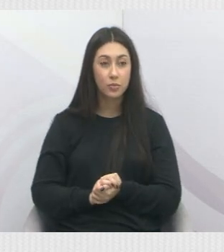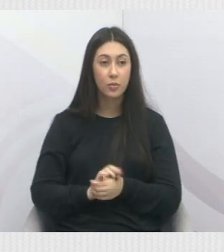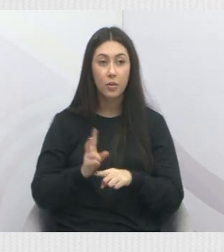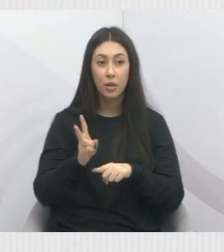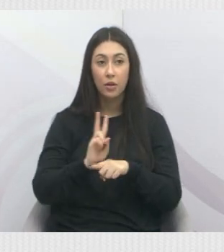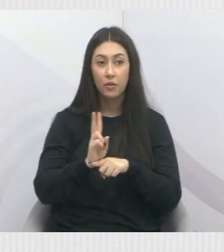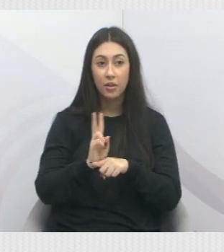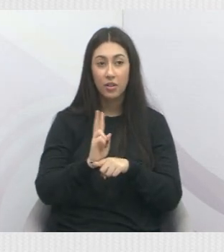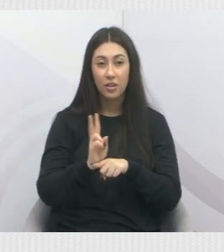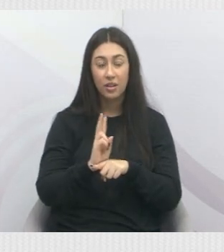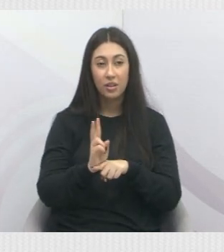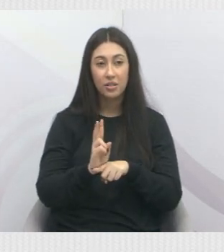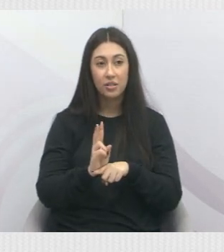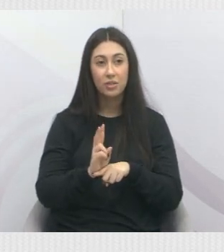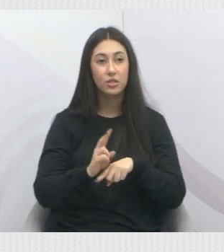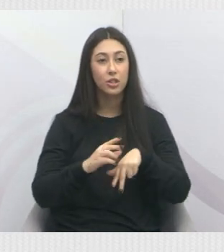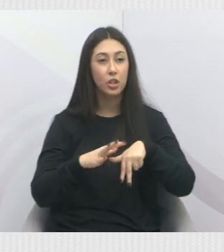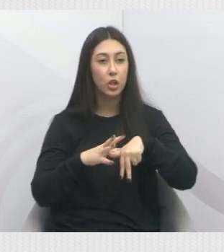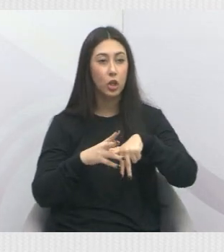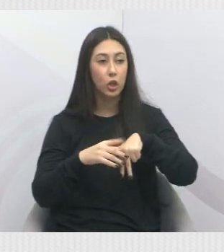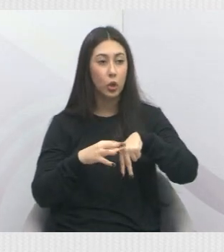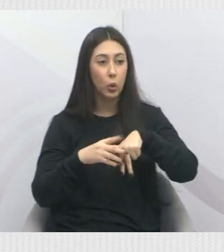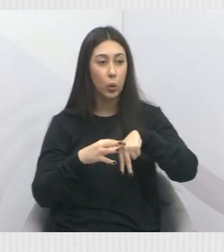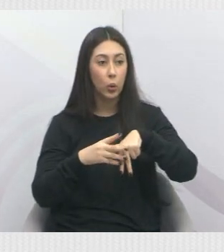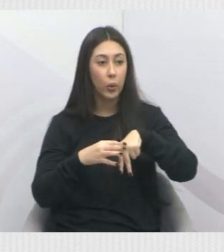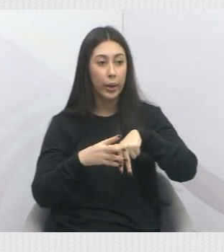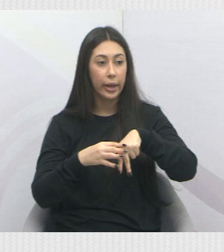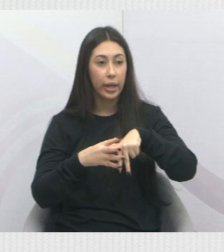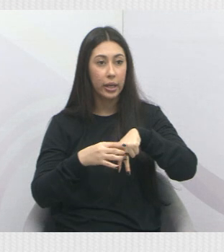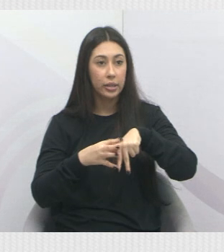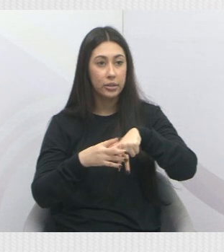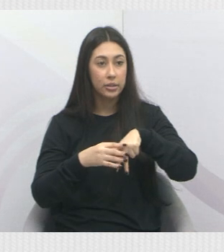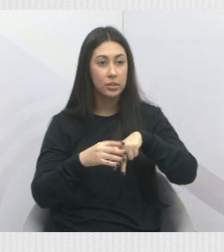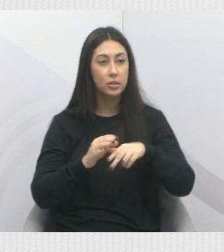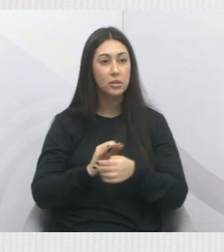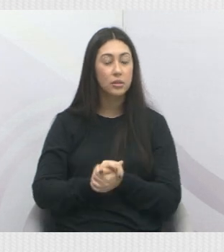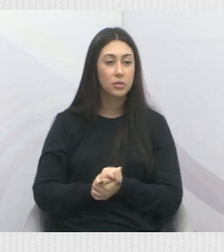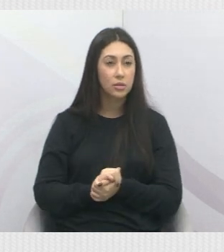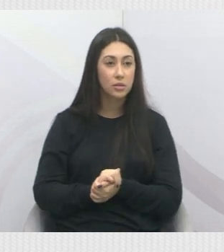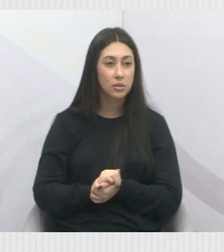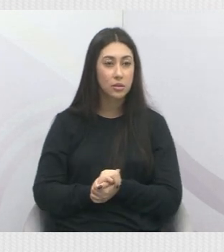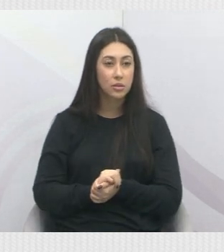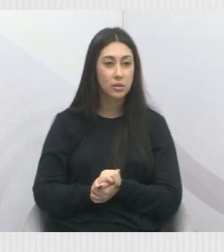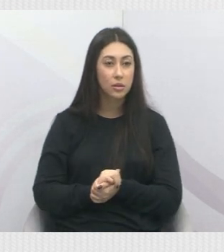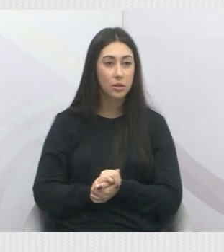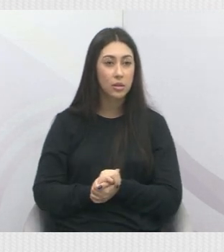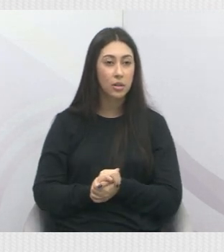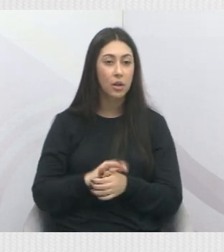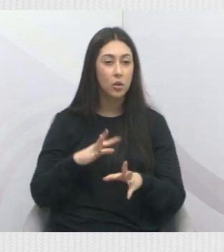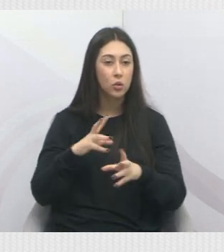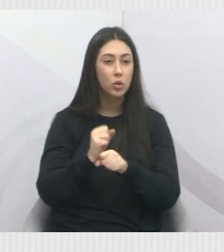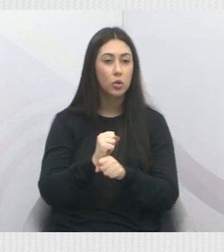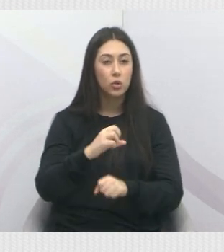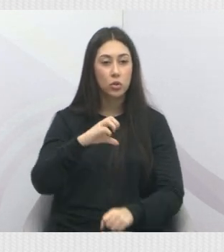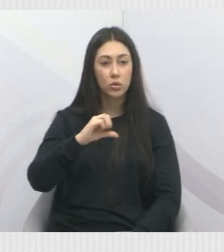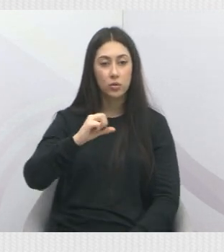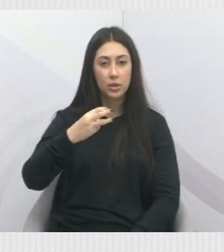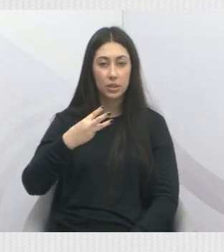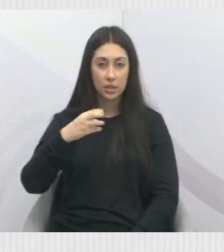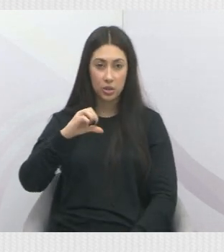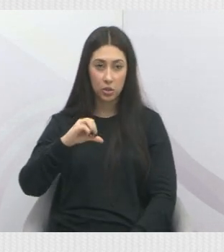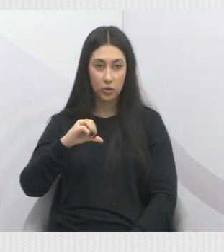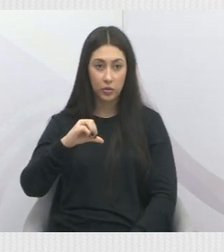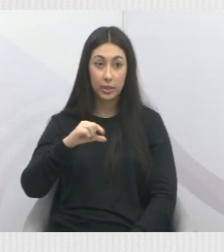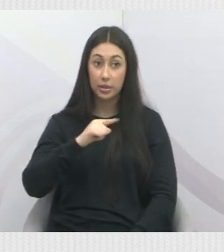Vigilância de zoonoses. O total de atividades da vigilância de zoonoses no primeiro quadrimestre de 2022 foi de 939, um